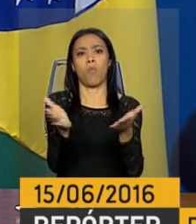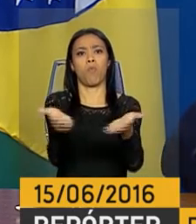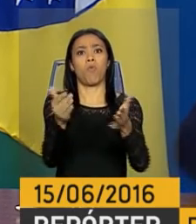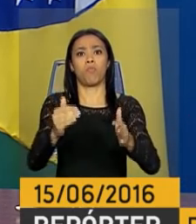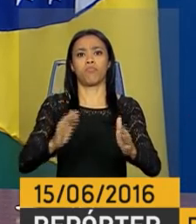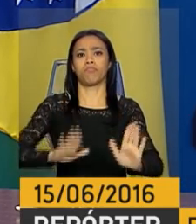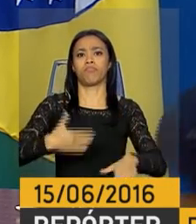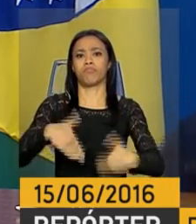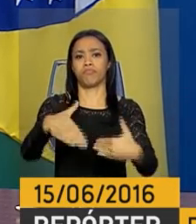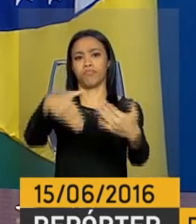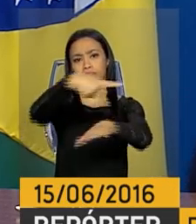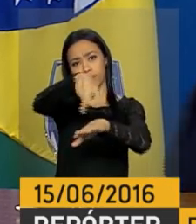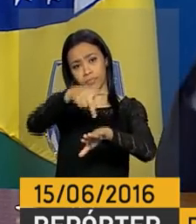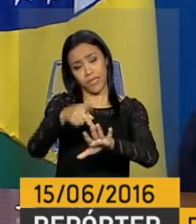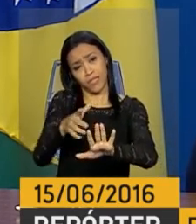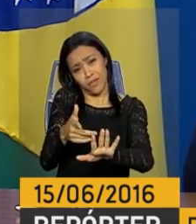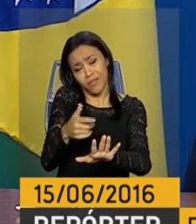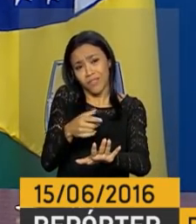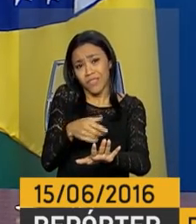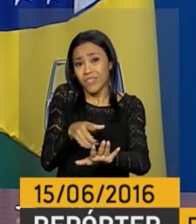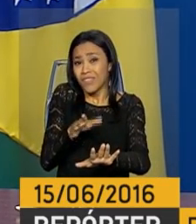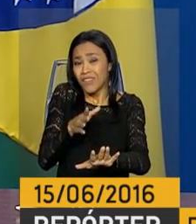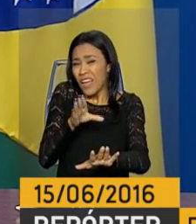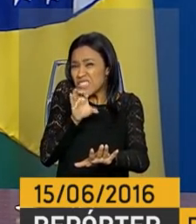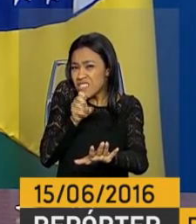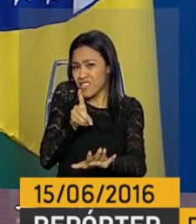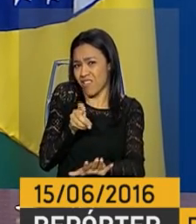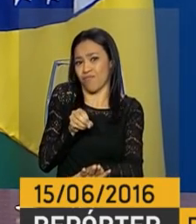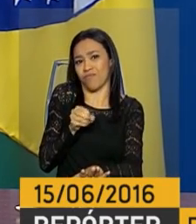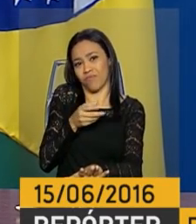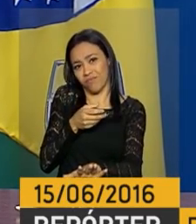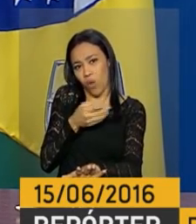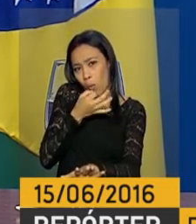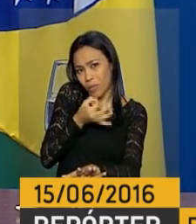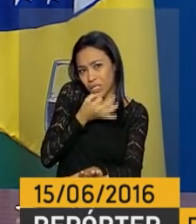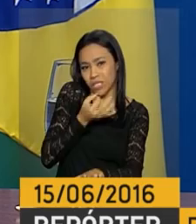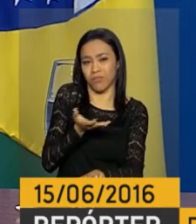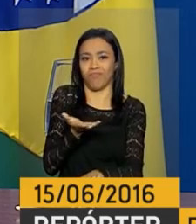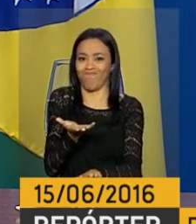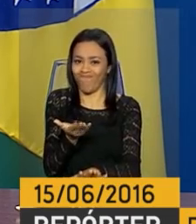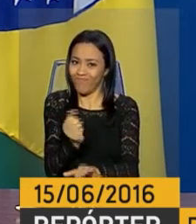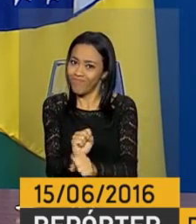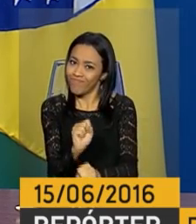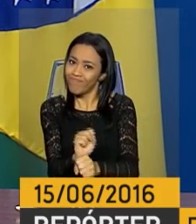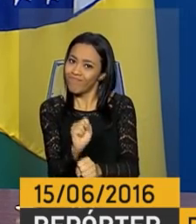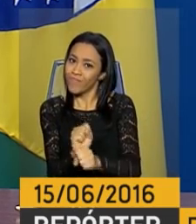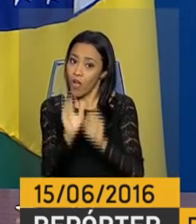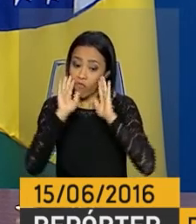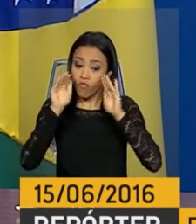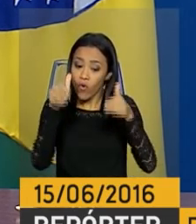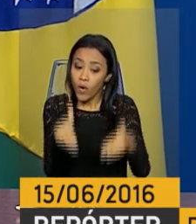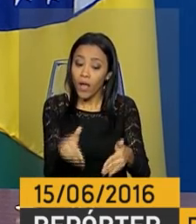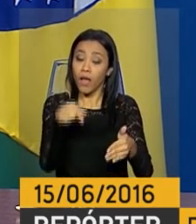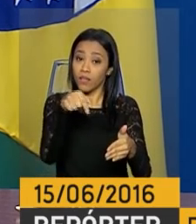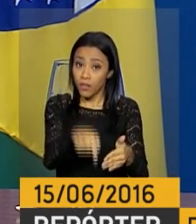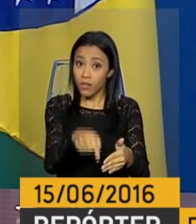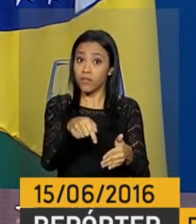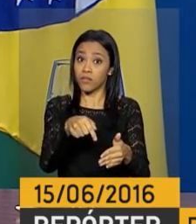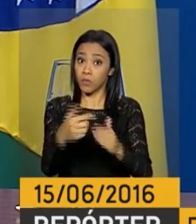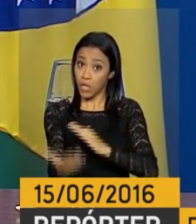do Brasil. tá um pouco prematuro para nós ficarmos fazendo aqui esse tipo de previsão. Eu acho que o importante é focar nos efeitos dessa